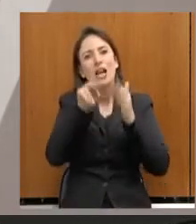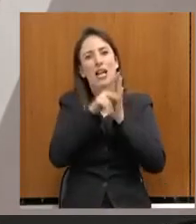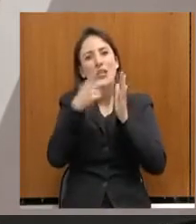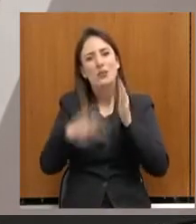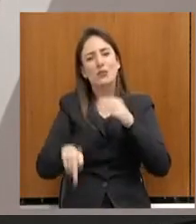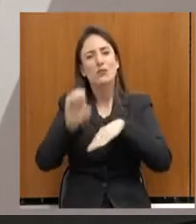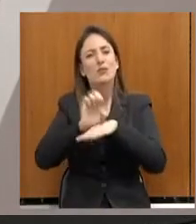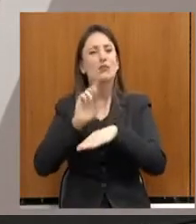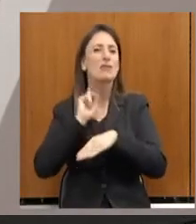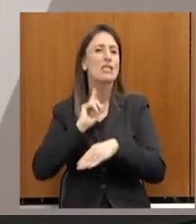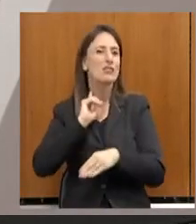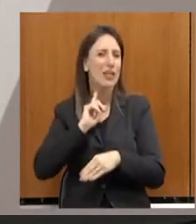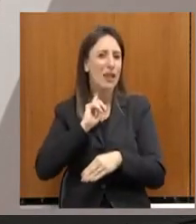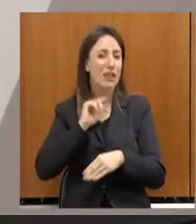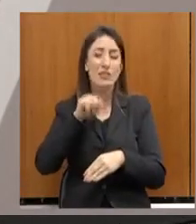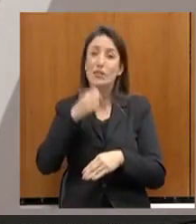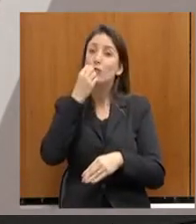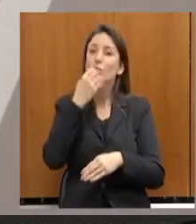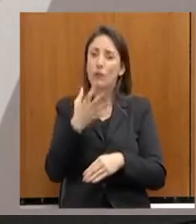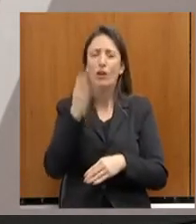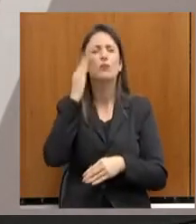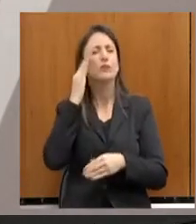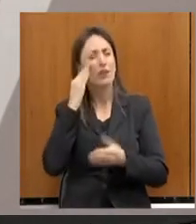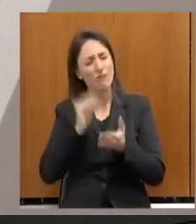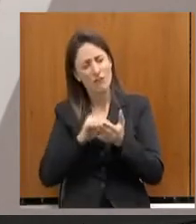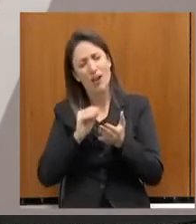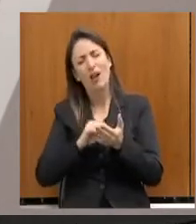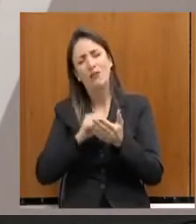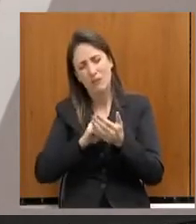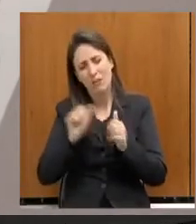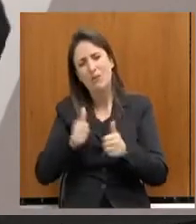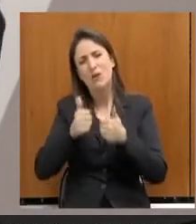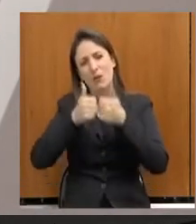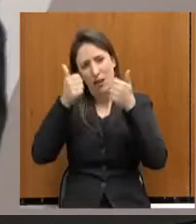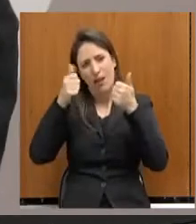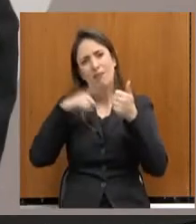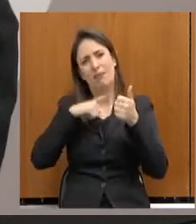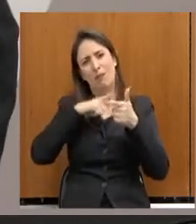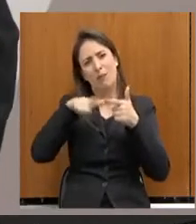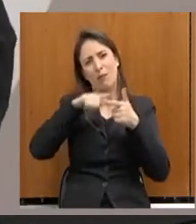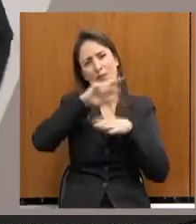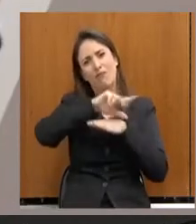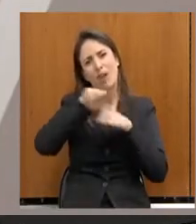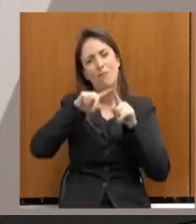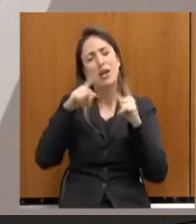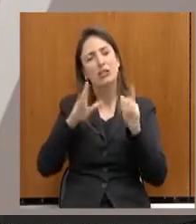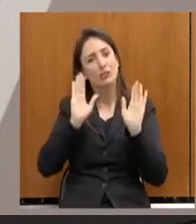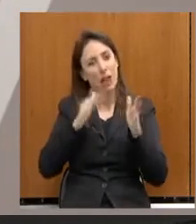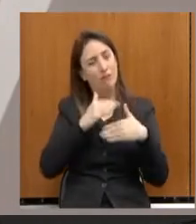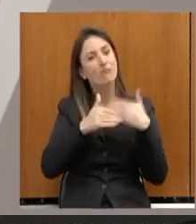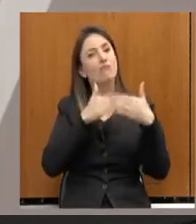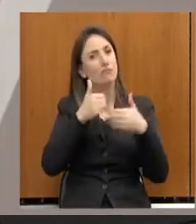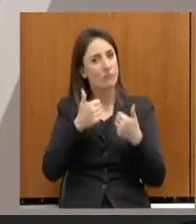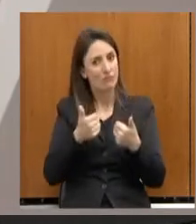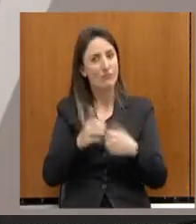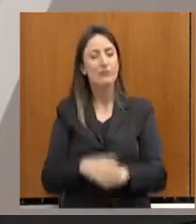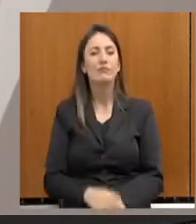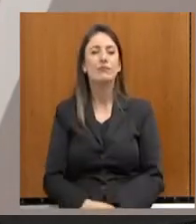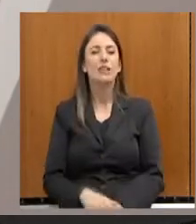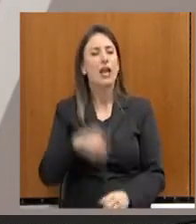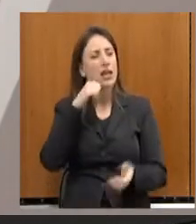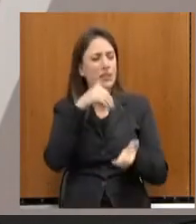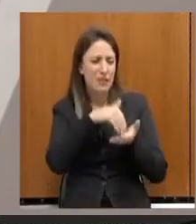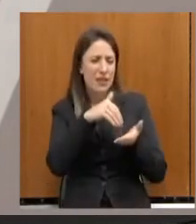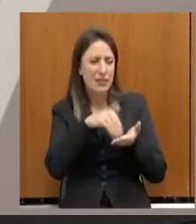Isso é muito bom eu acho que sabe da nossa muito temos muitos problemas ainda é a secretária eu